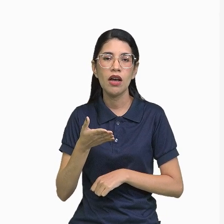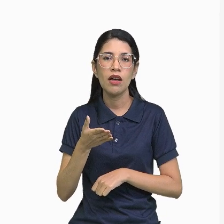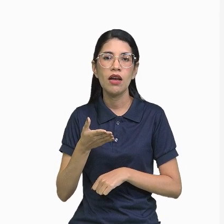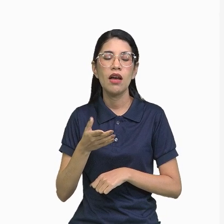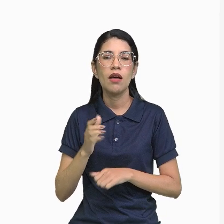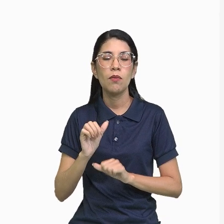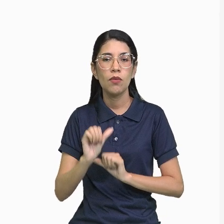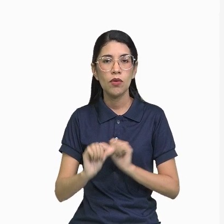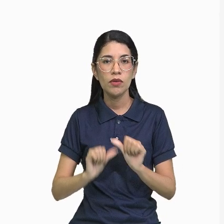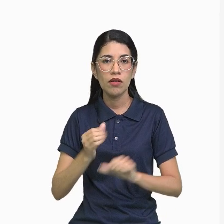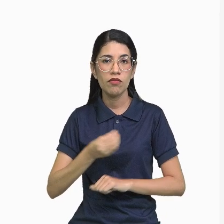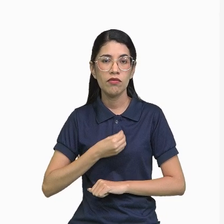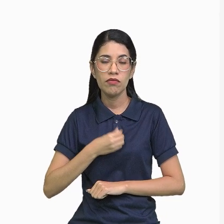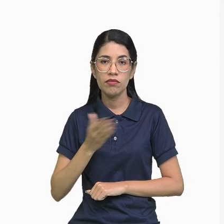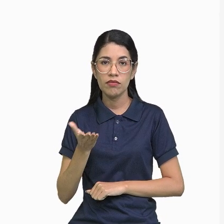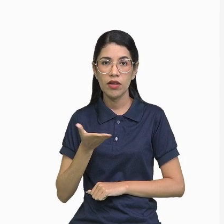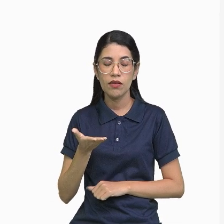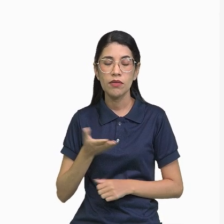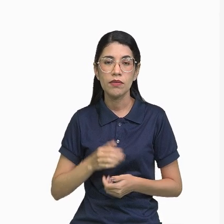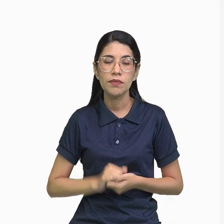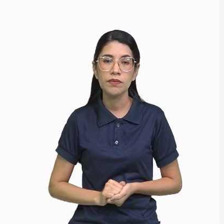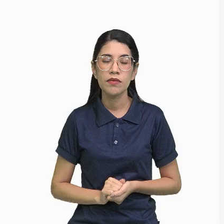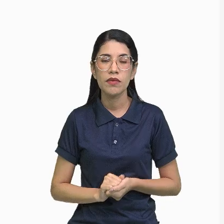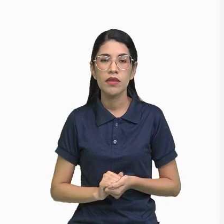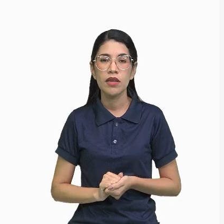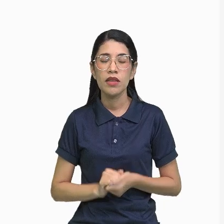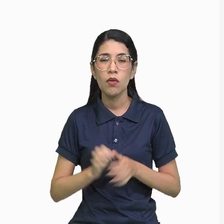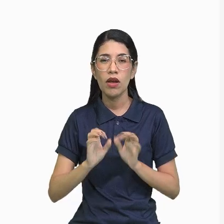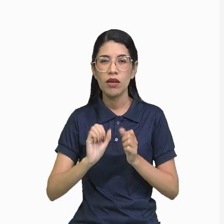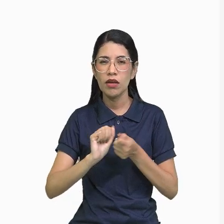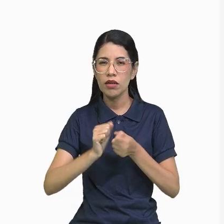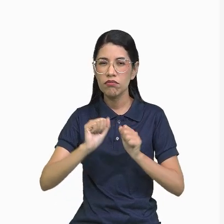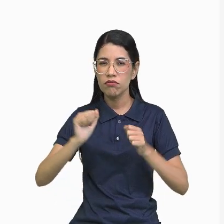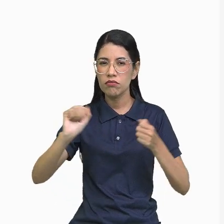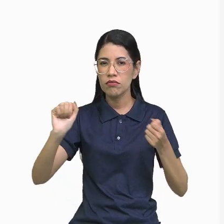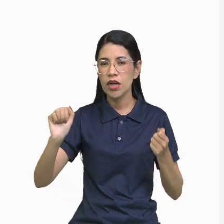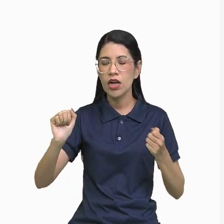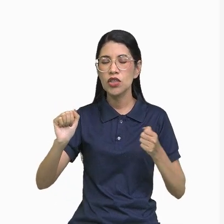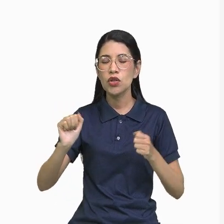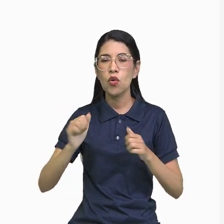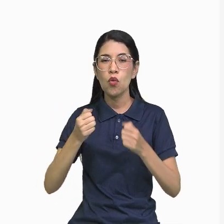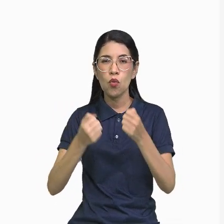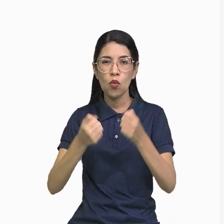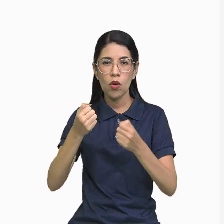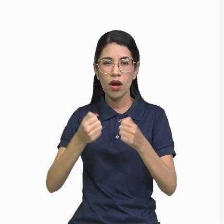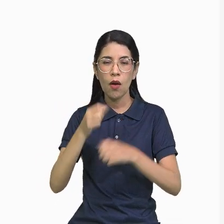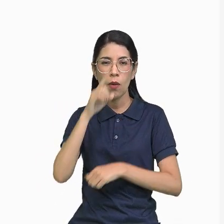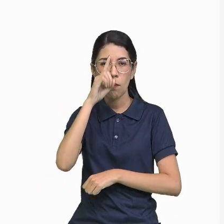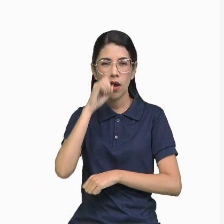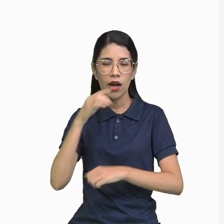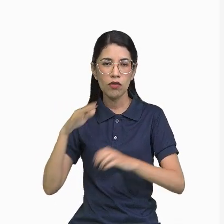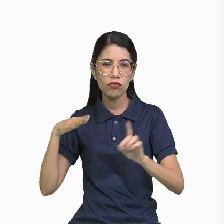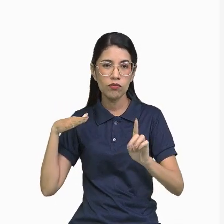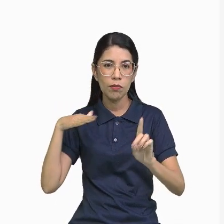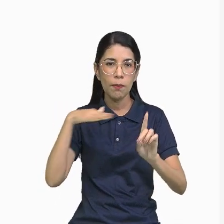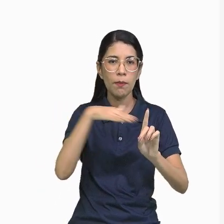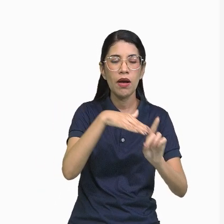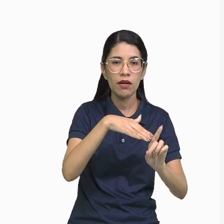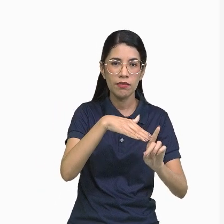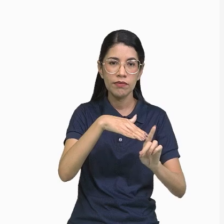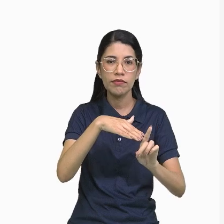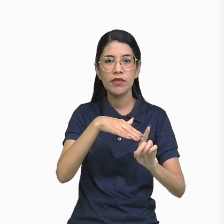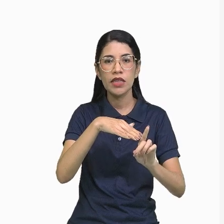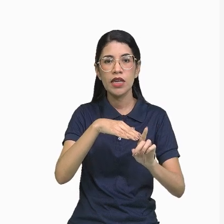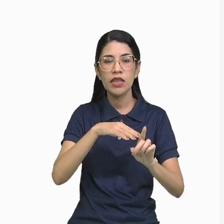minha vez." E enorme como um transatlântico, o Mercedes amarelo pegou-a. Macabea,